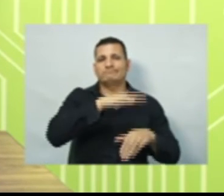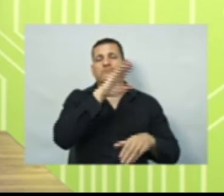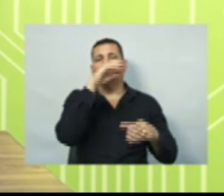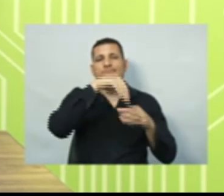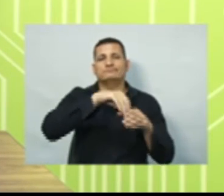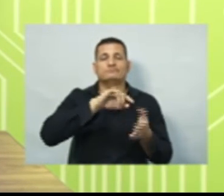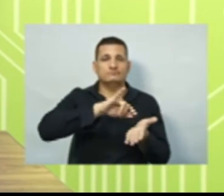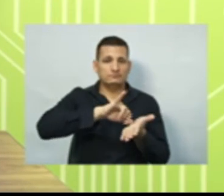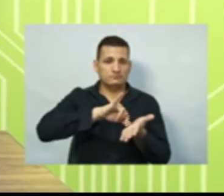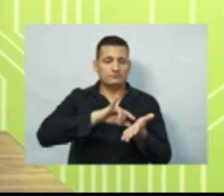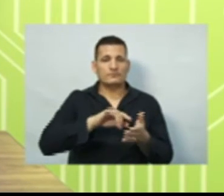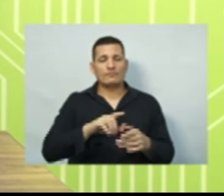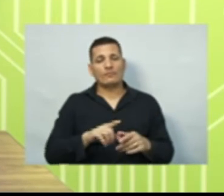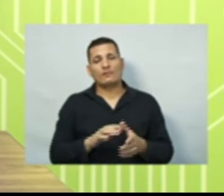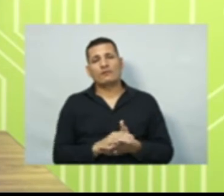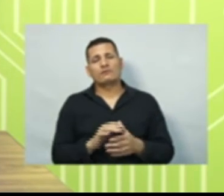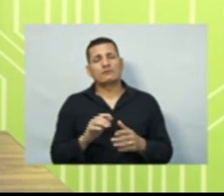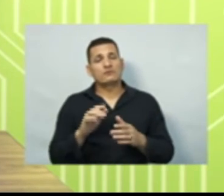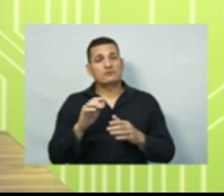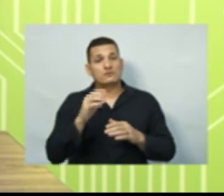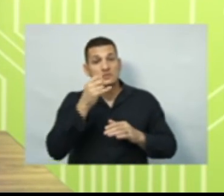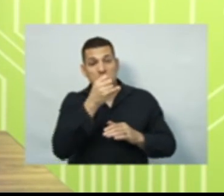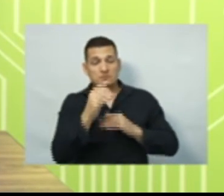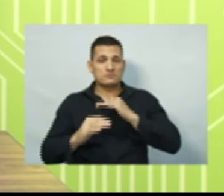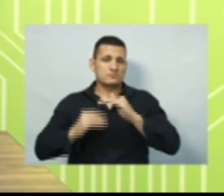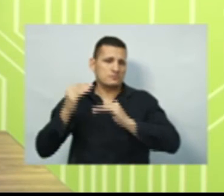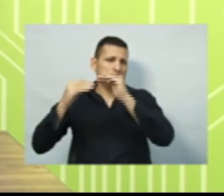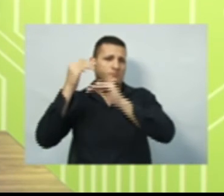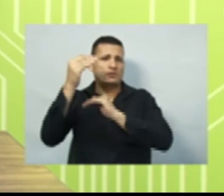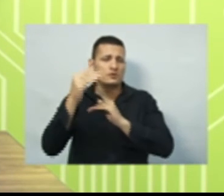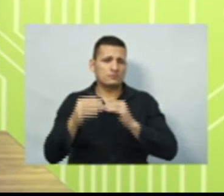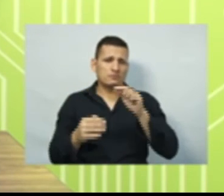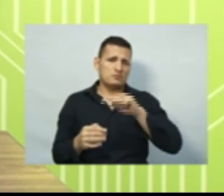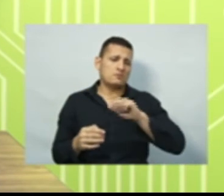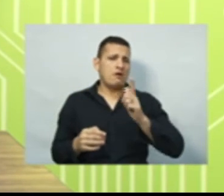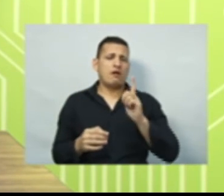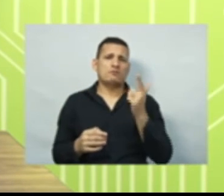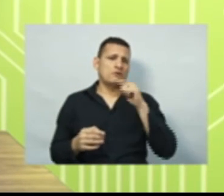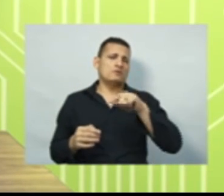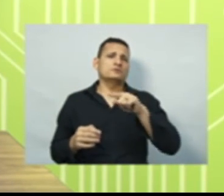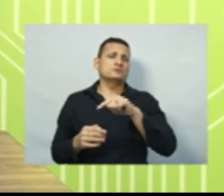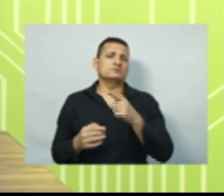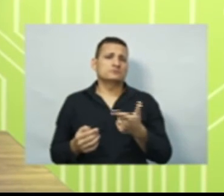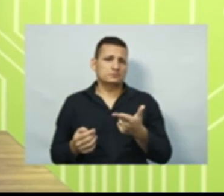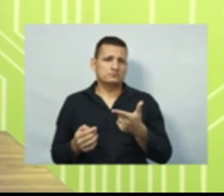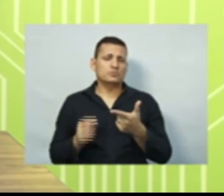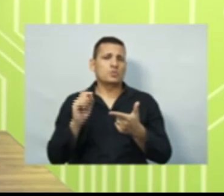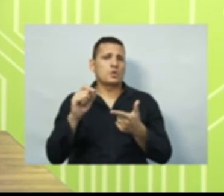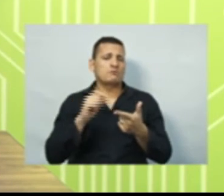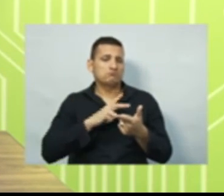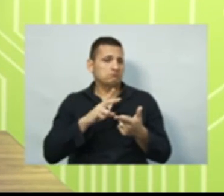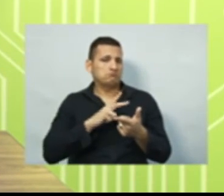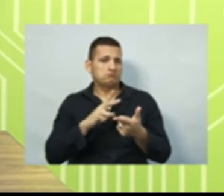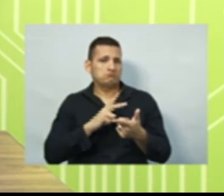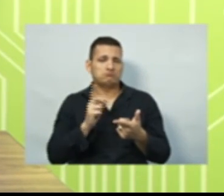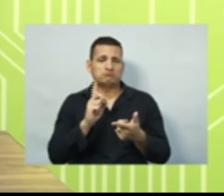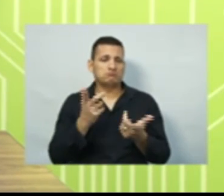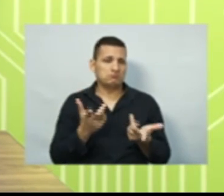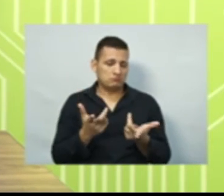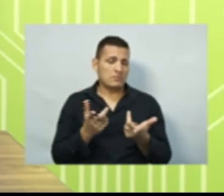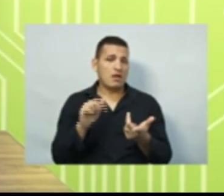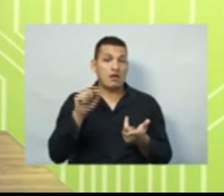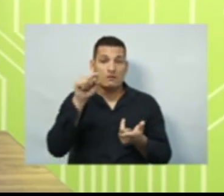No entanto, quando a gente vai falar de desenvolvimento, isso não é uma coisa que consegue ocorrer no nível pessoal. Não é uma coisa que